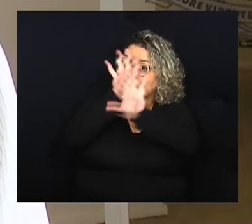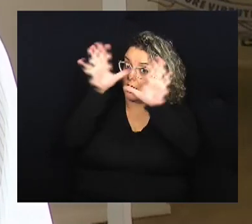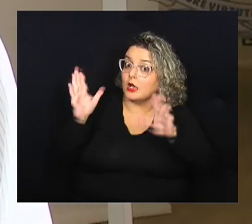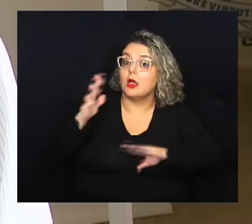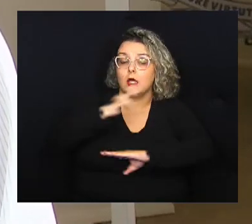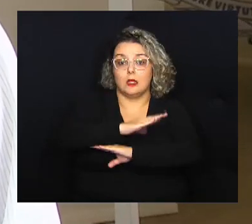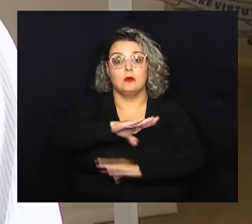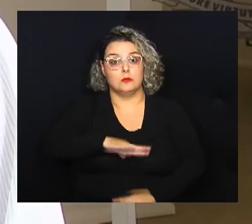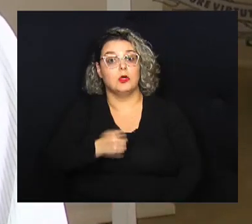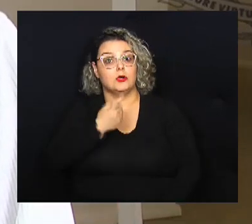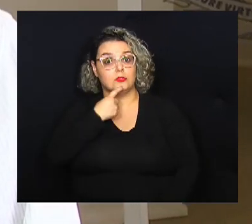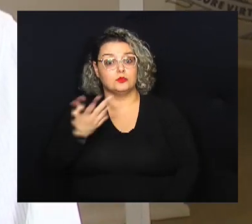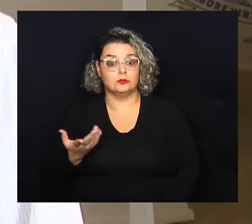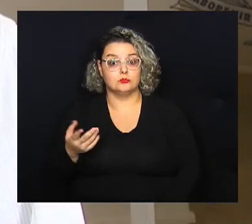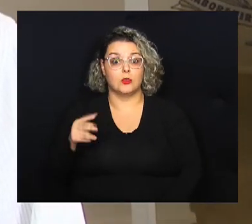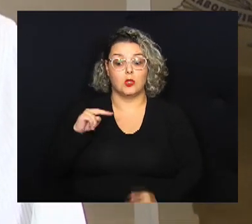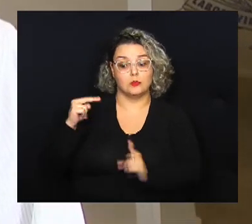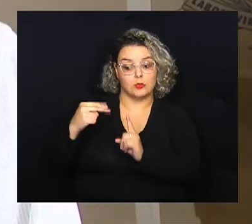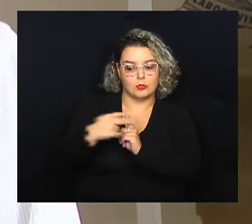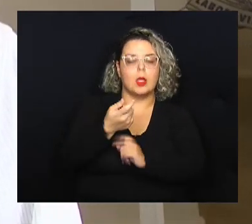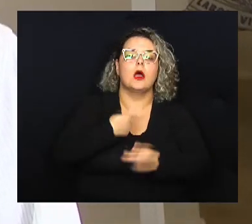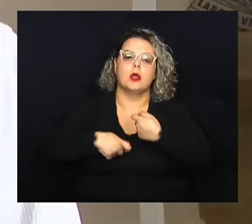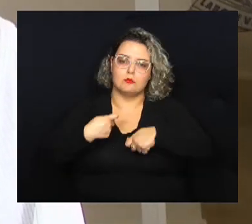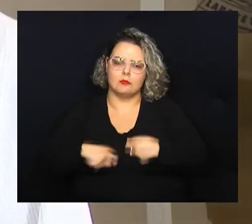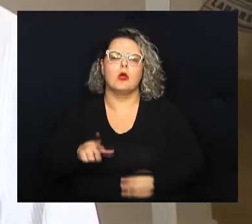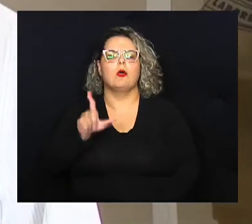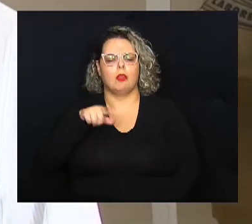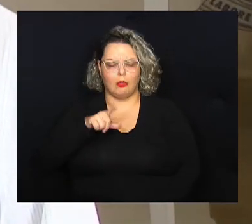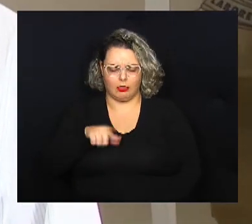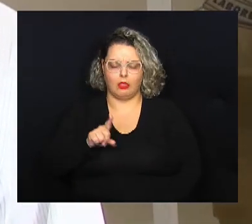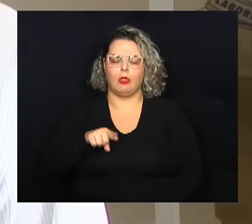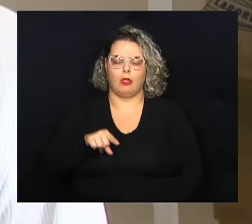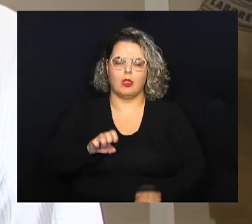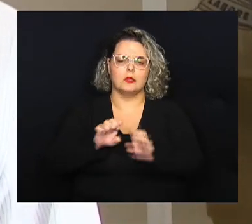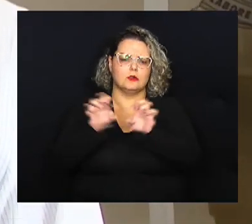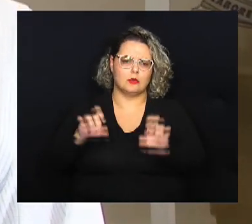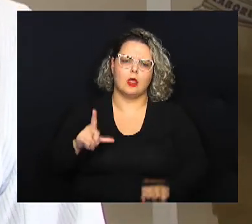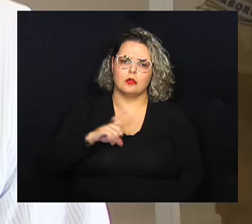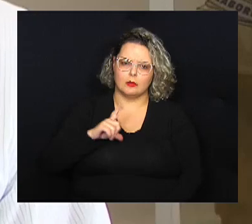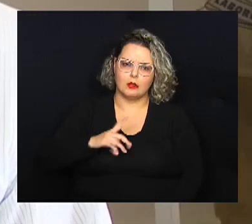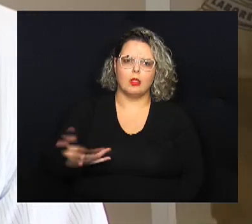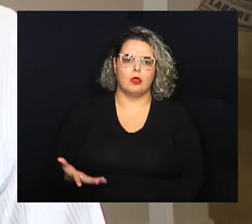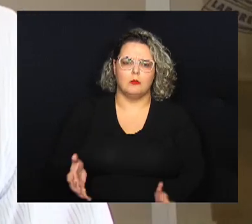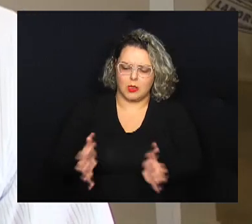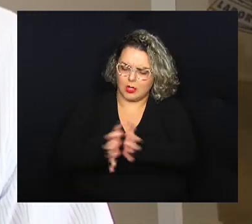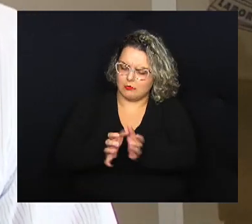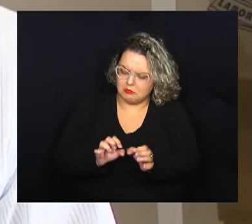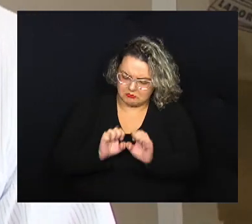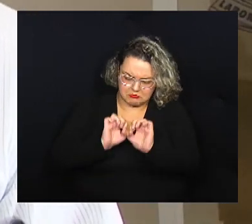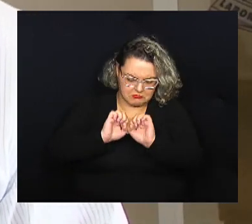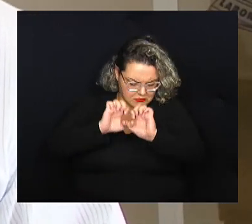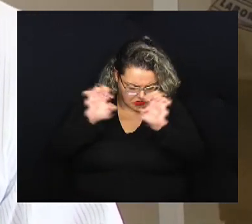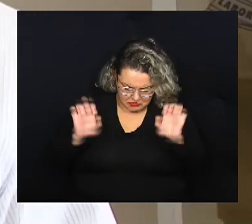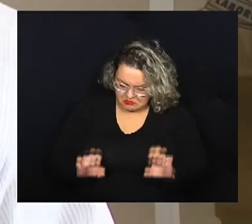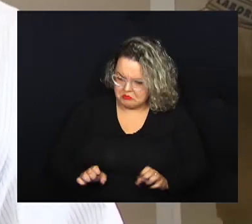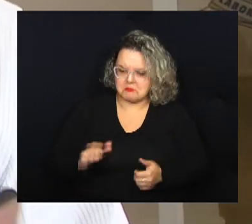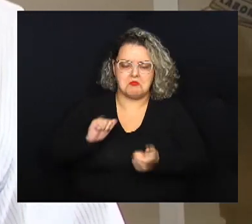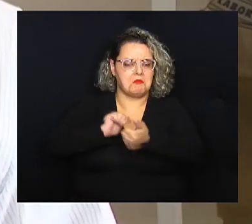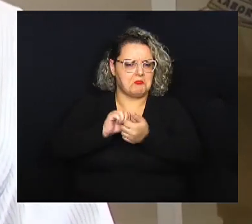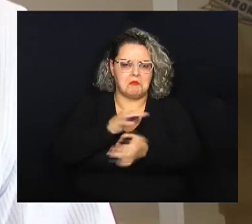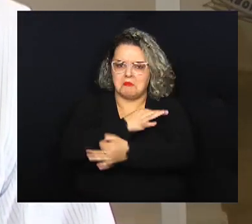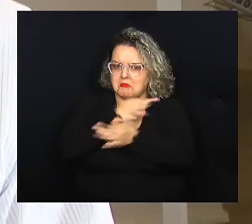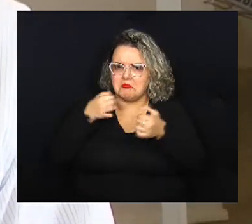Campinas, do ponto de vista administrativo, está bem estruturada, tem uma equipe qualificada E nós estamos adotando todos os sistemas